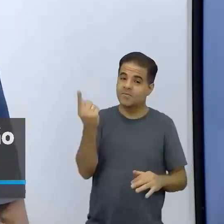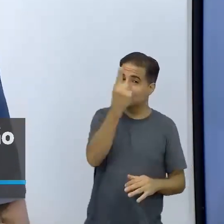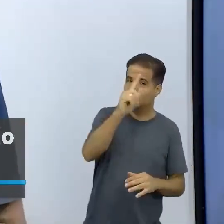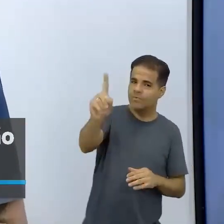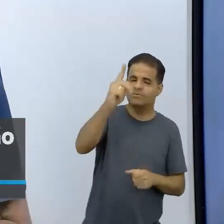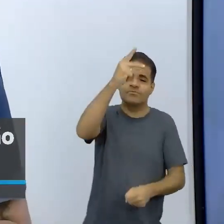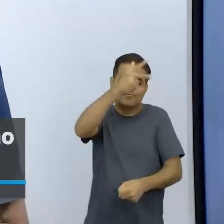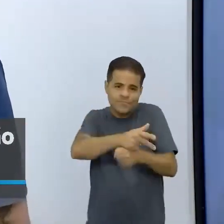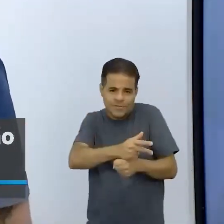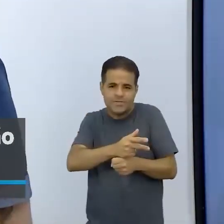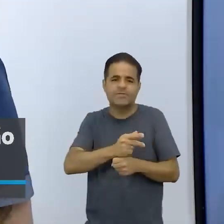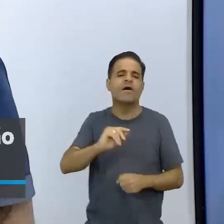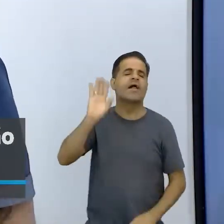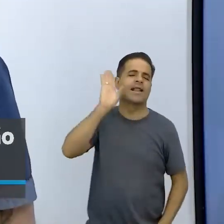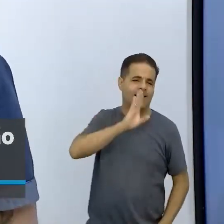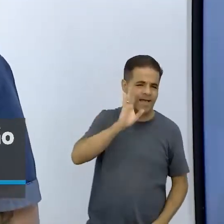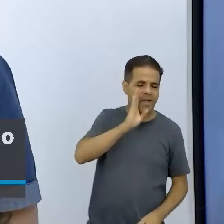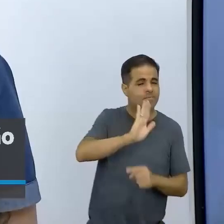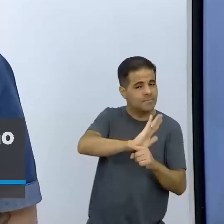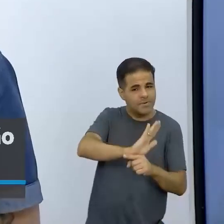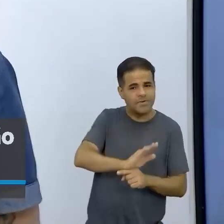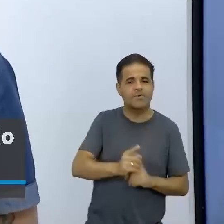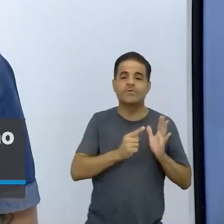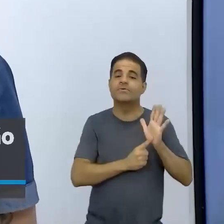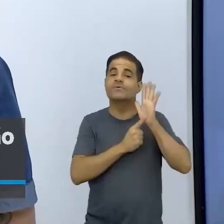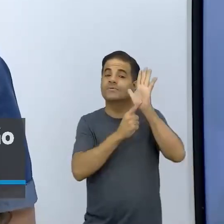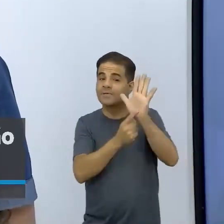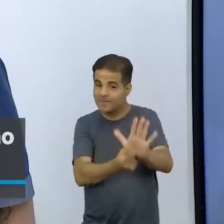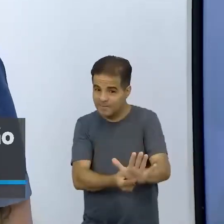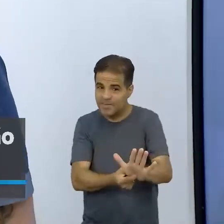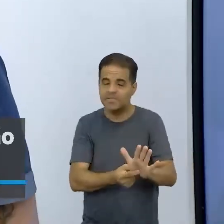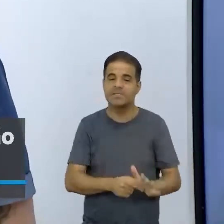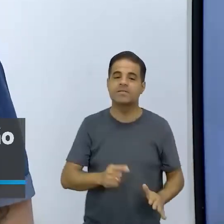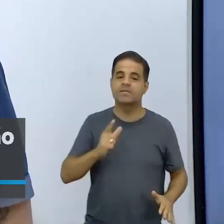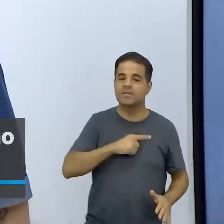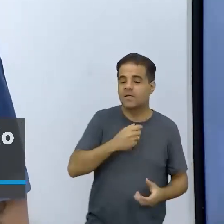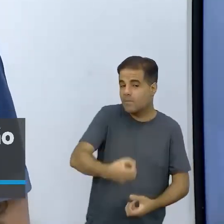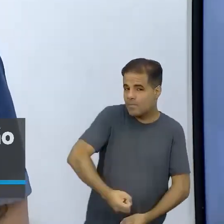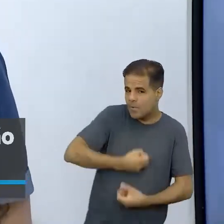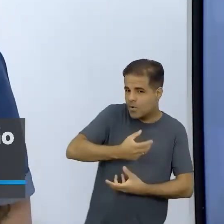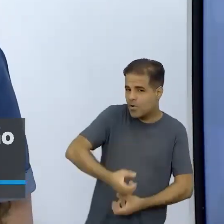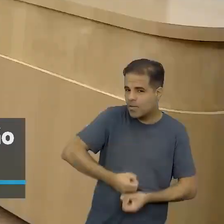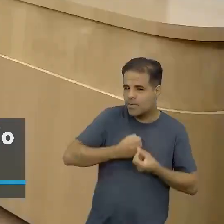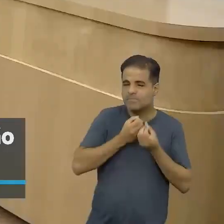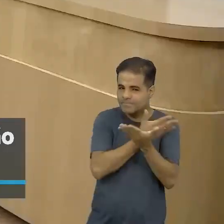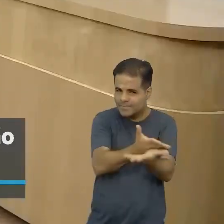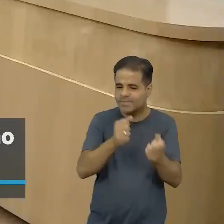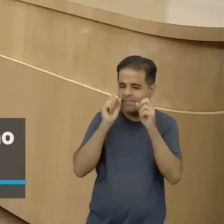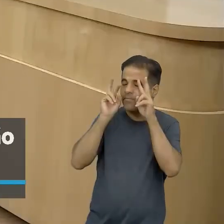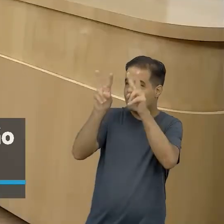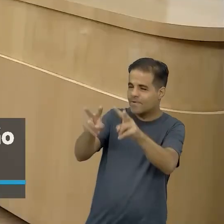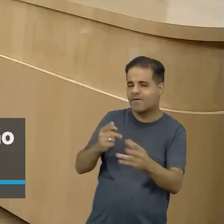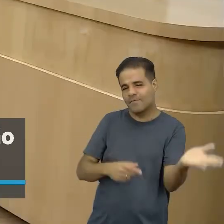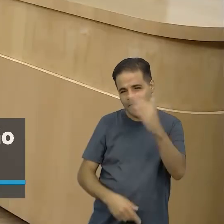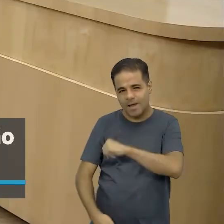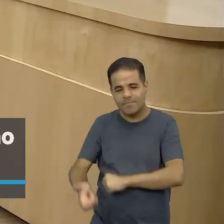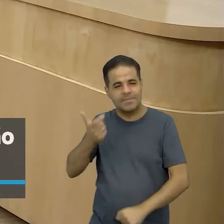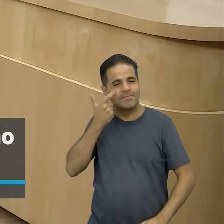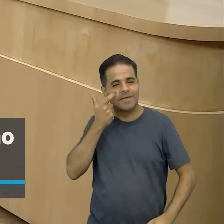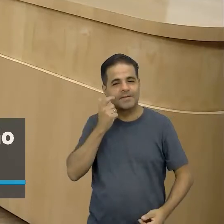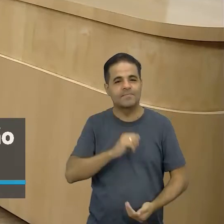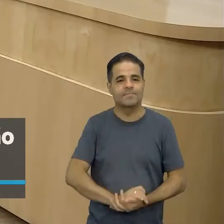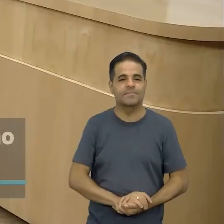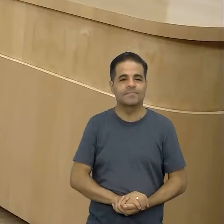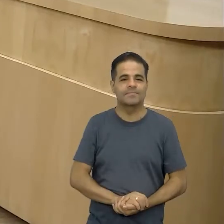vídeo bem legal aí, com a apresentação de uma poesia para vocês. Vamos lá?